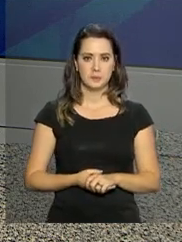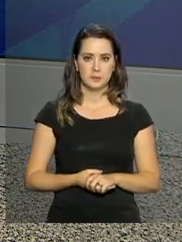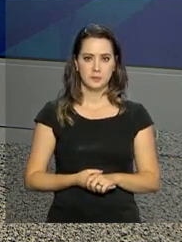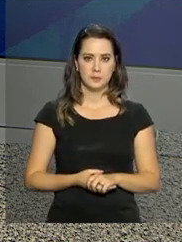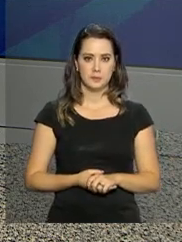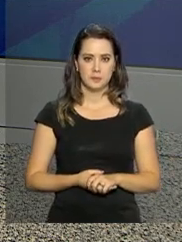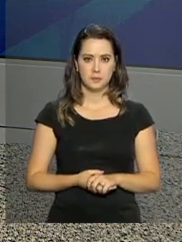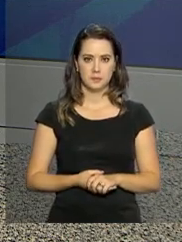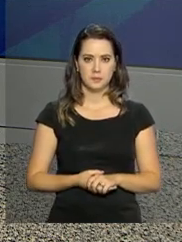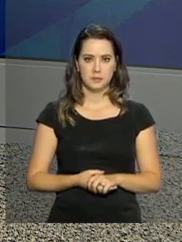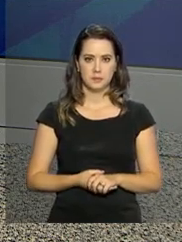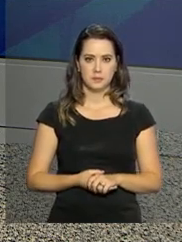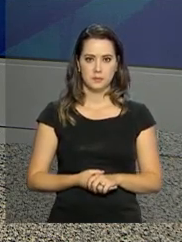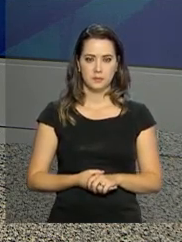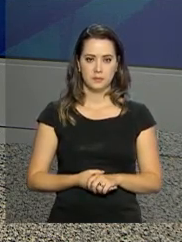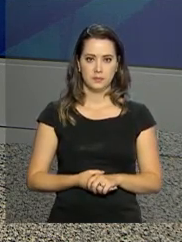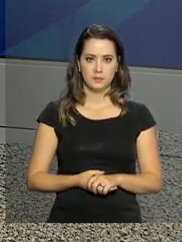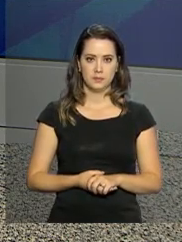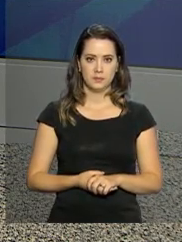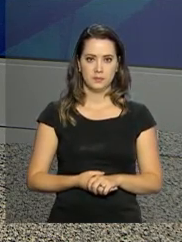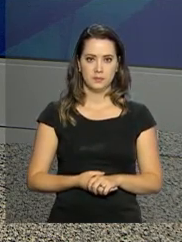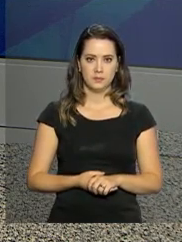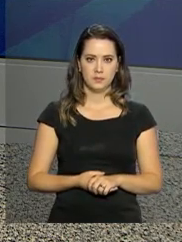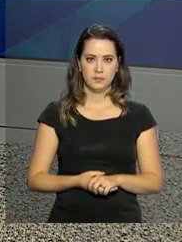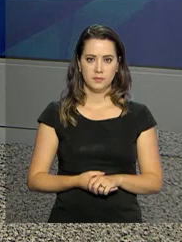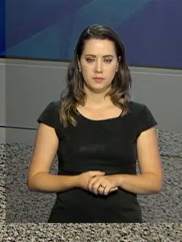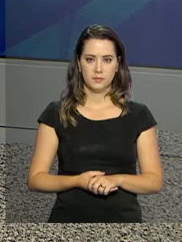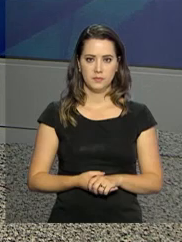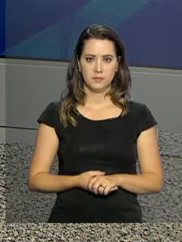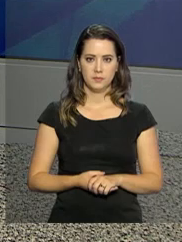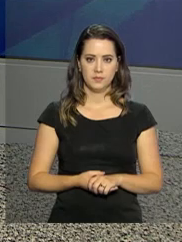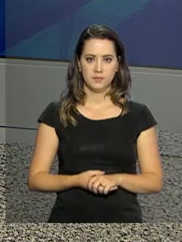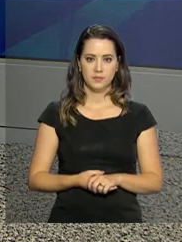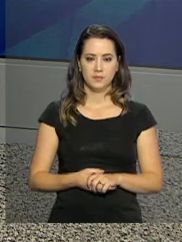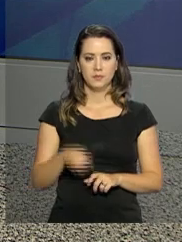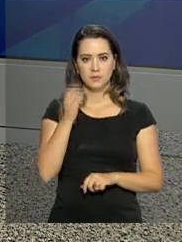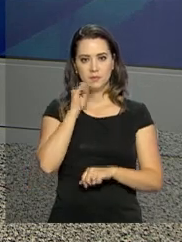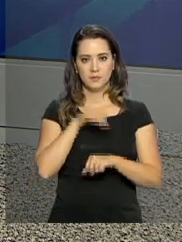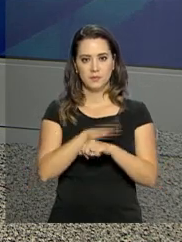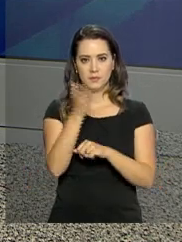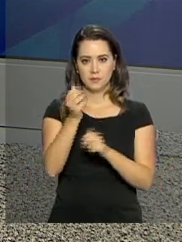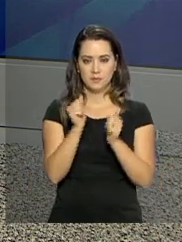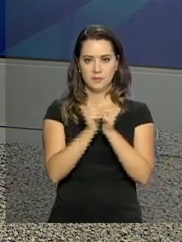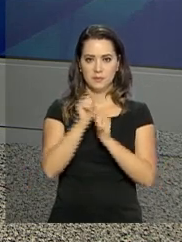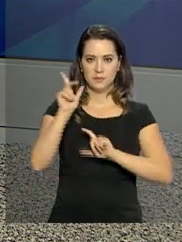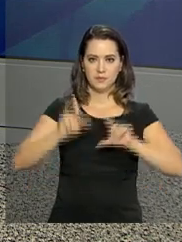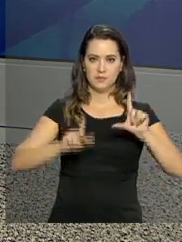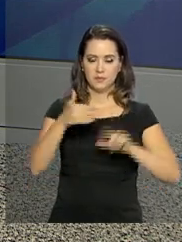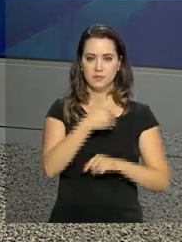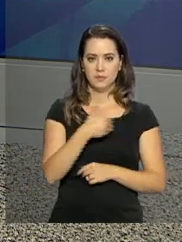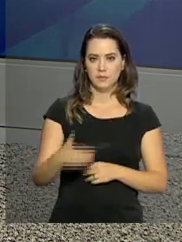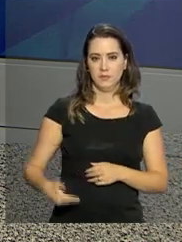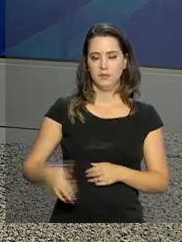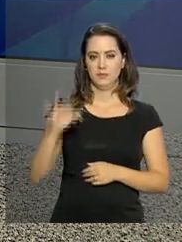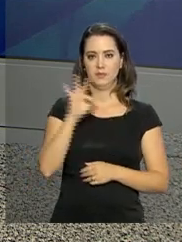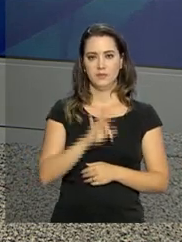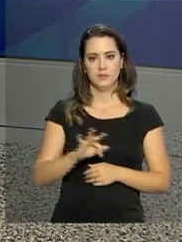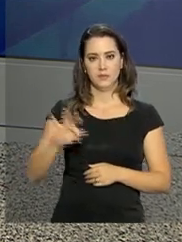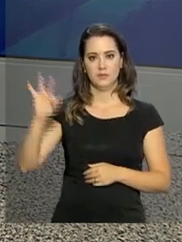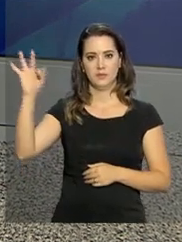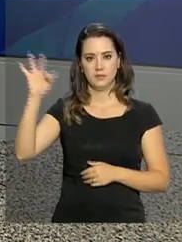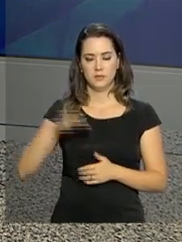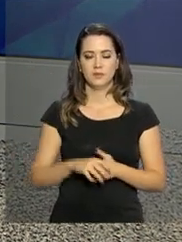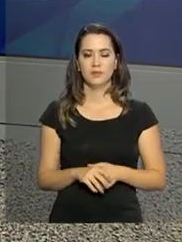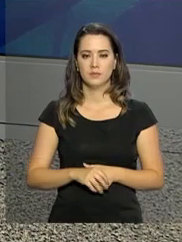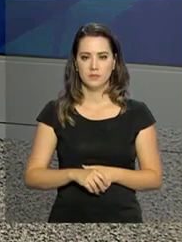-9359-5084. Uma boa noite para você e continue com a gente aqui na NBR,